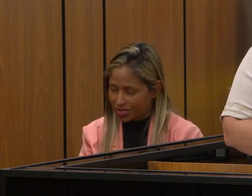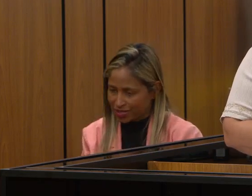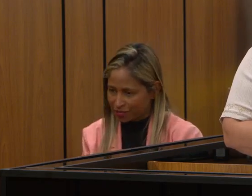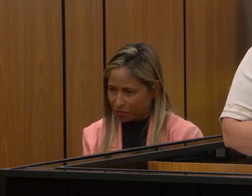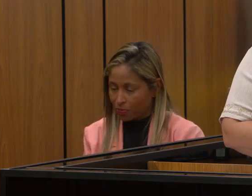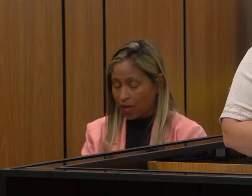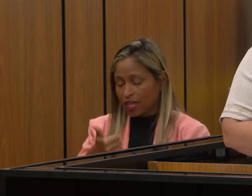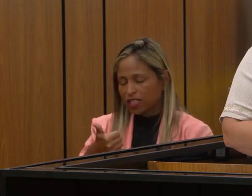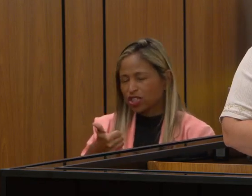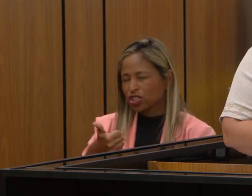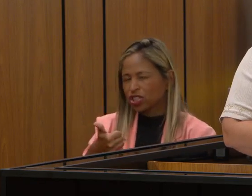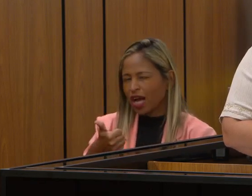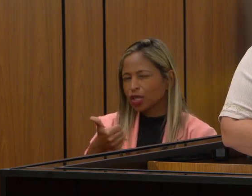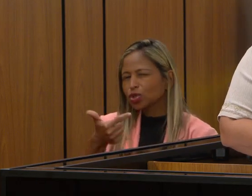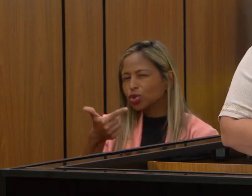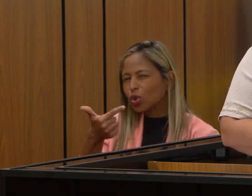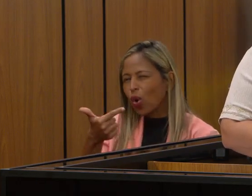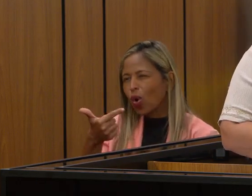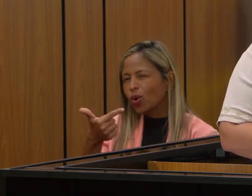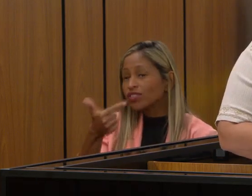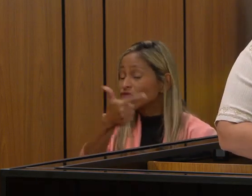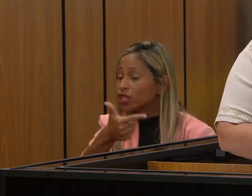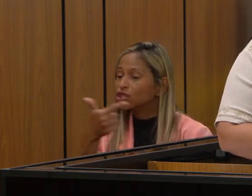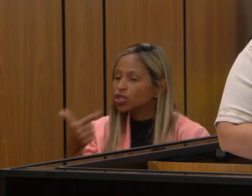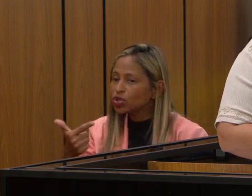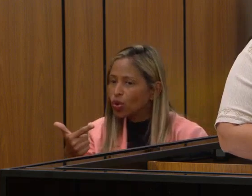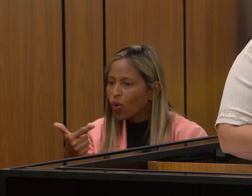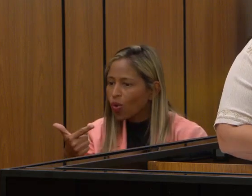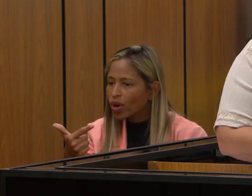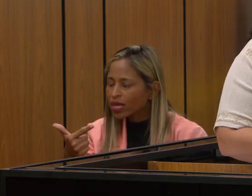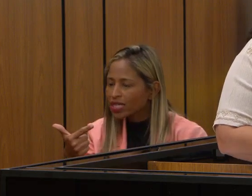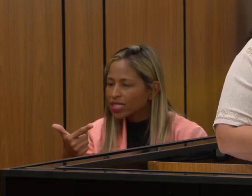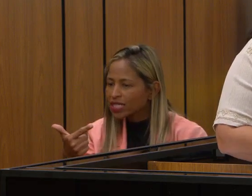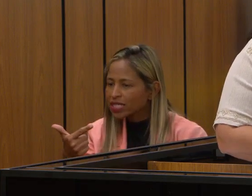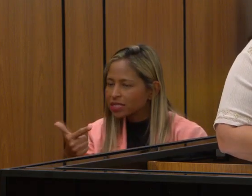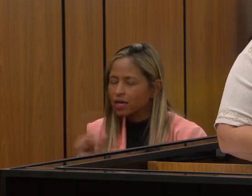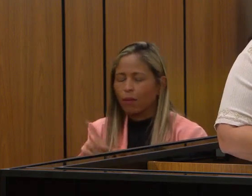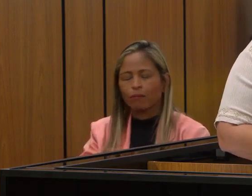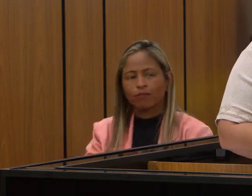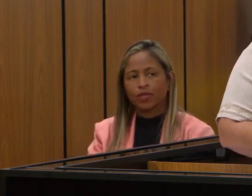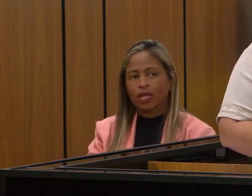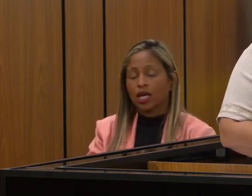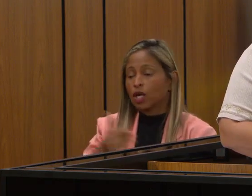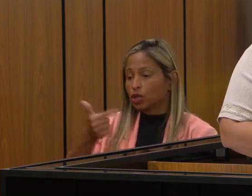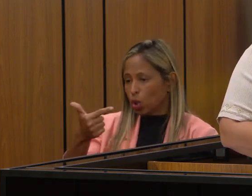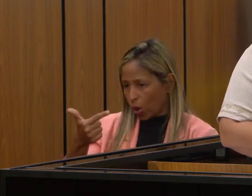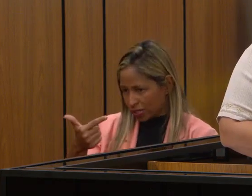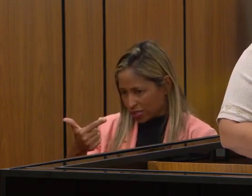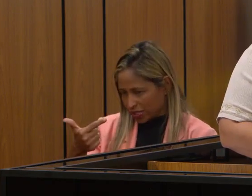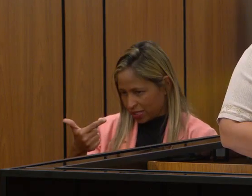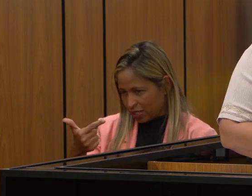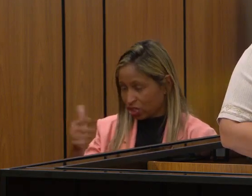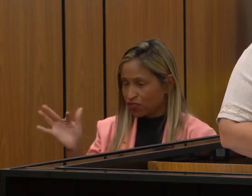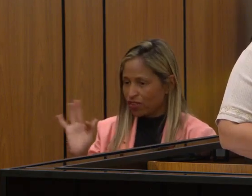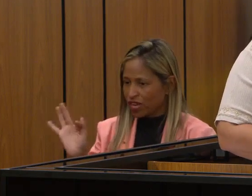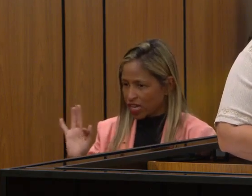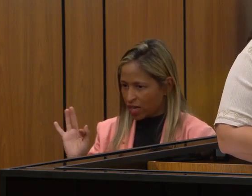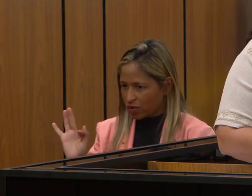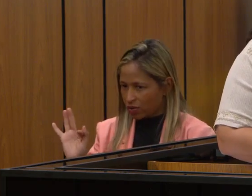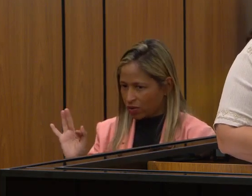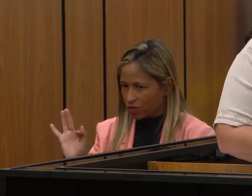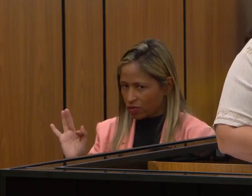foi dia 12 22/12 não dia 12/02/12